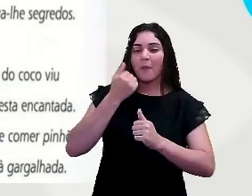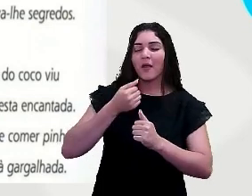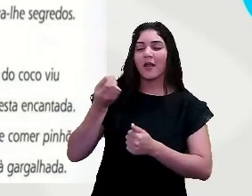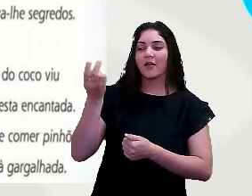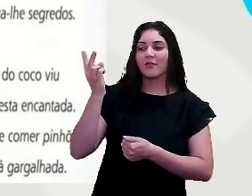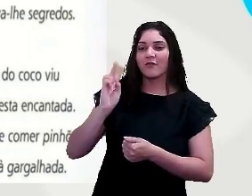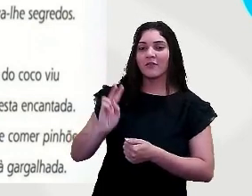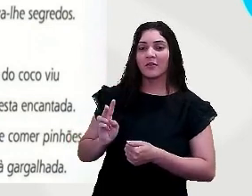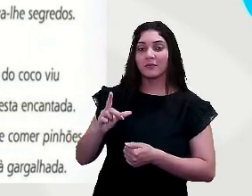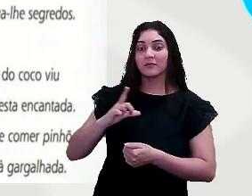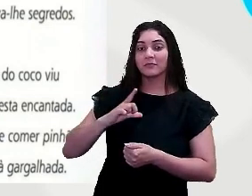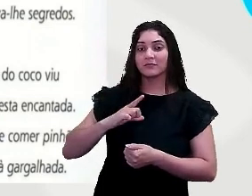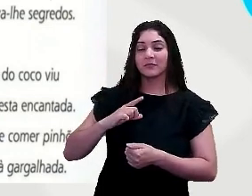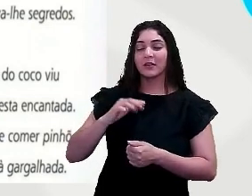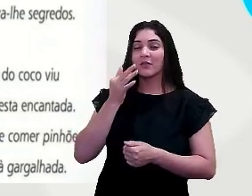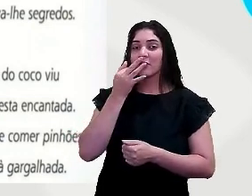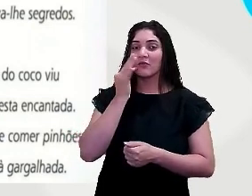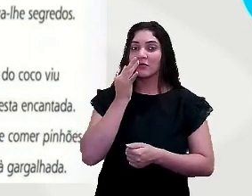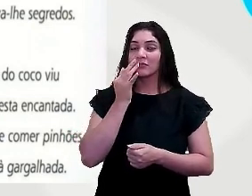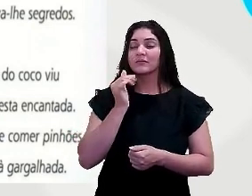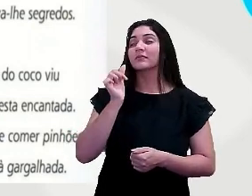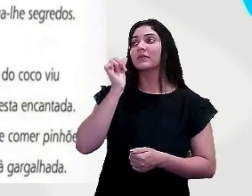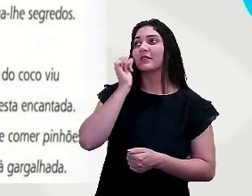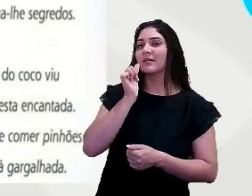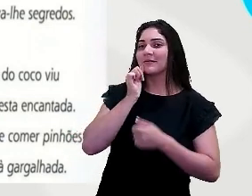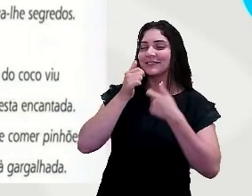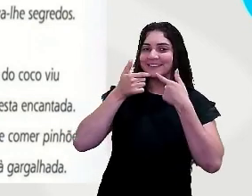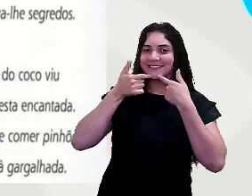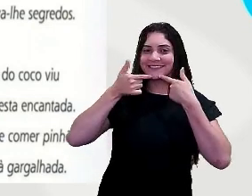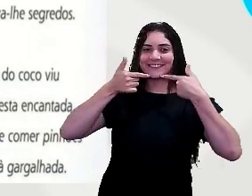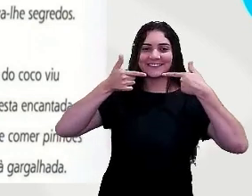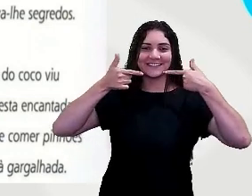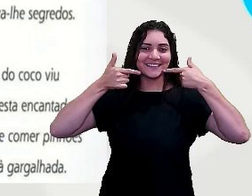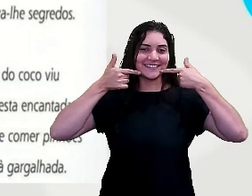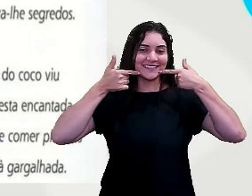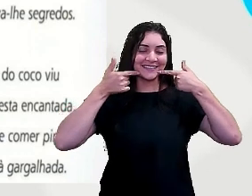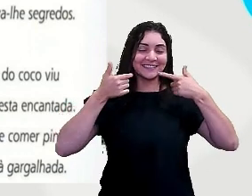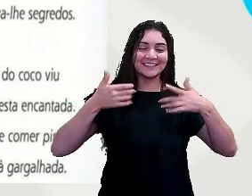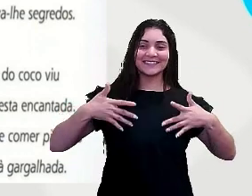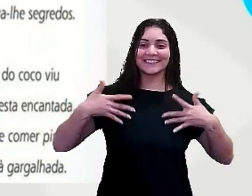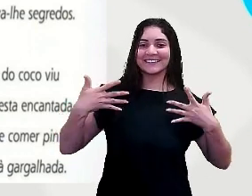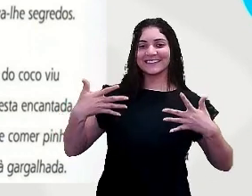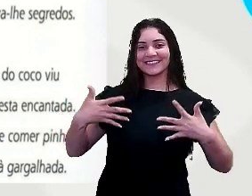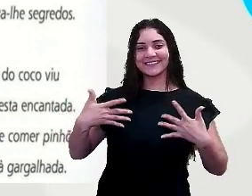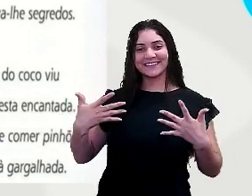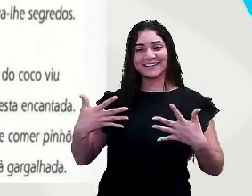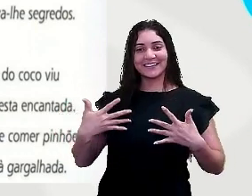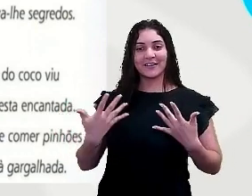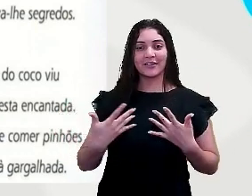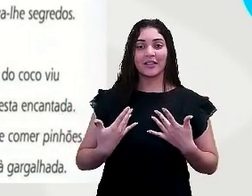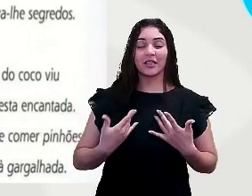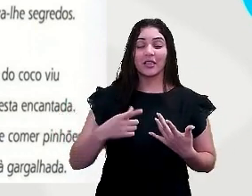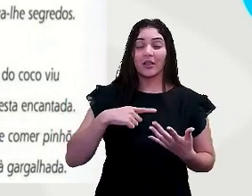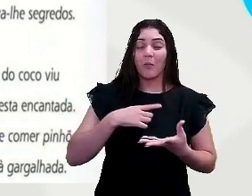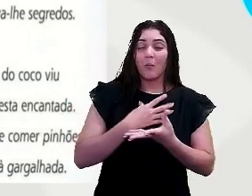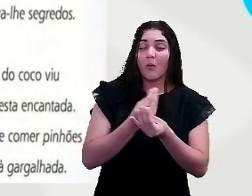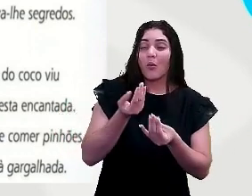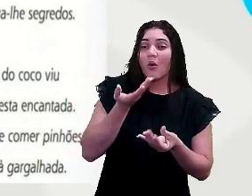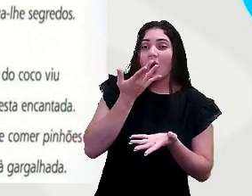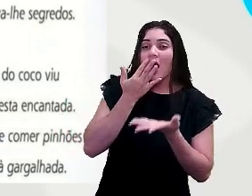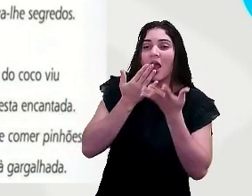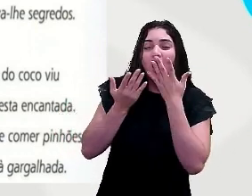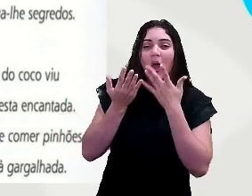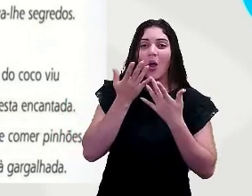que temos. A menina já sorria, com tanta animação, tanta cor, tanta